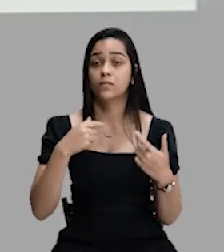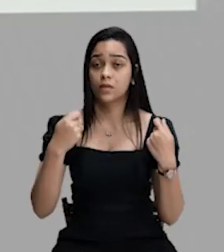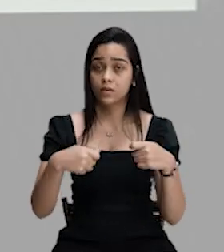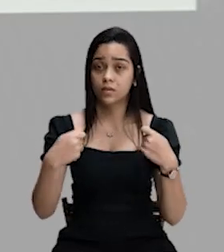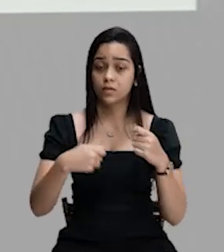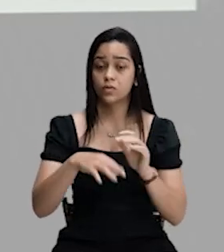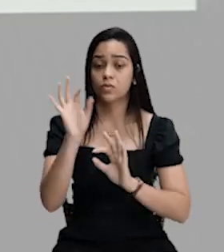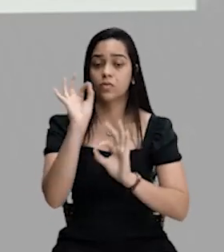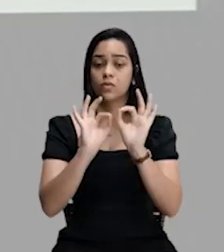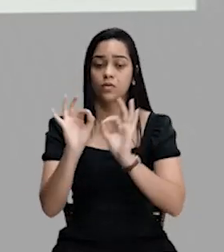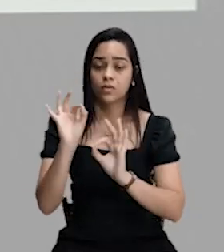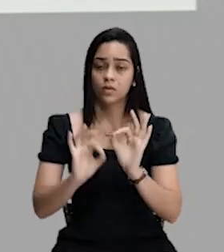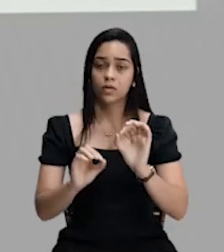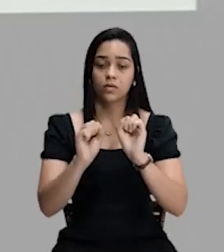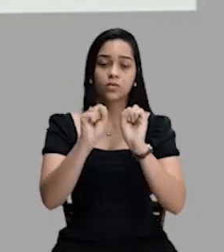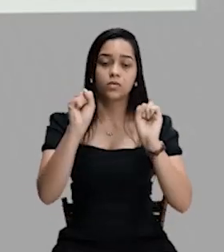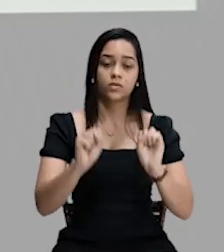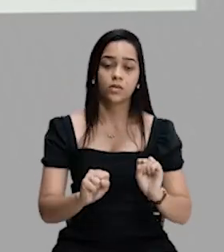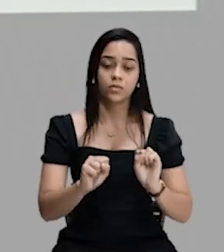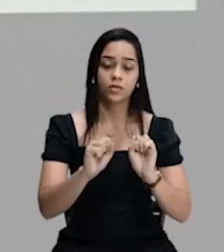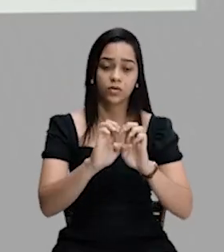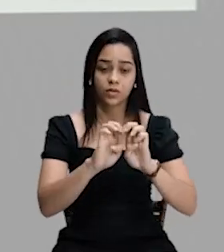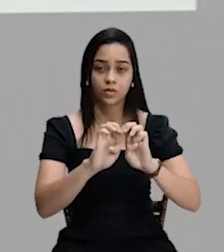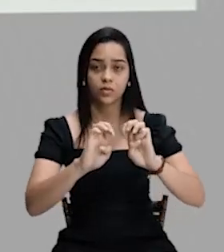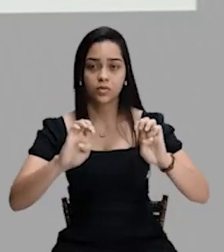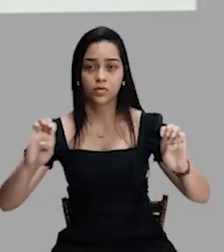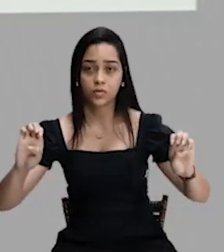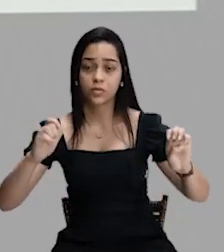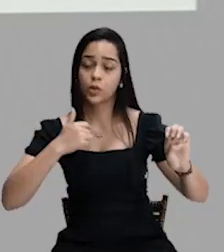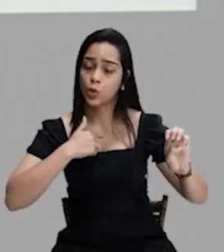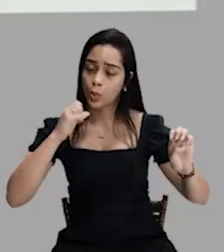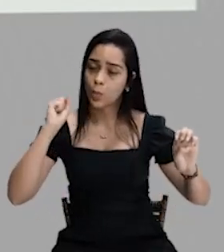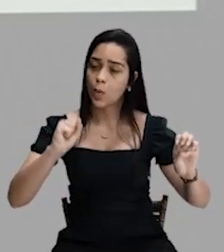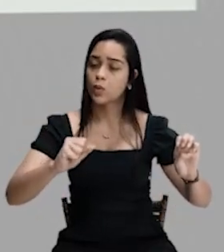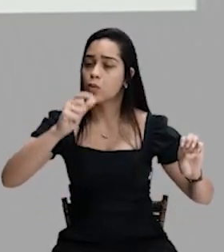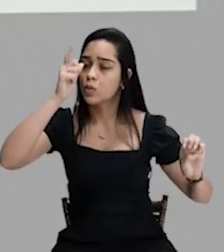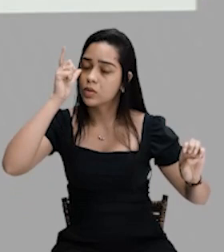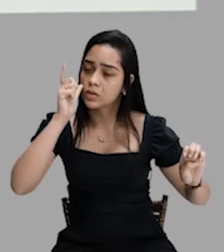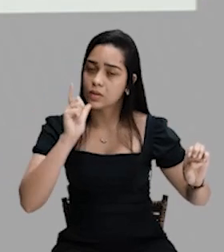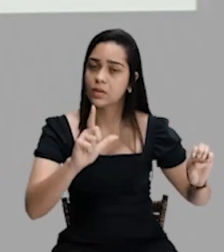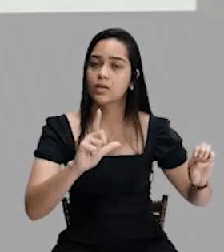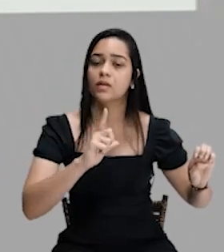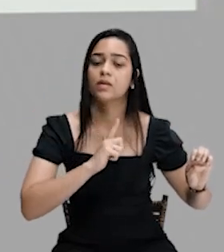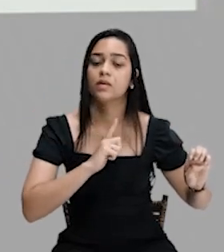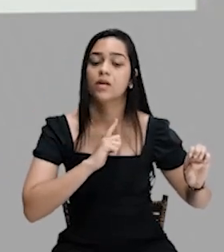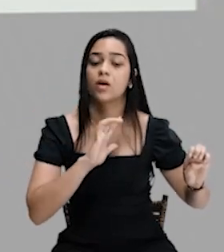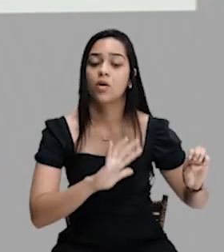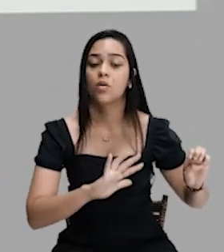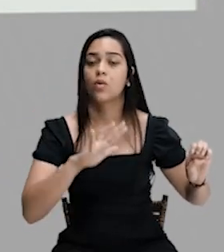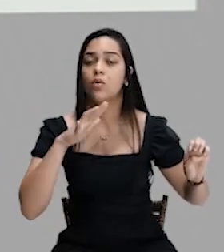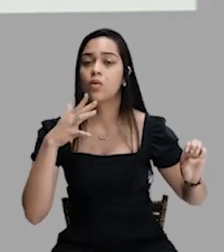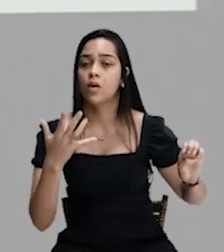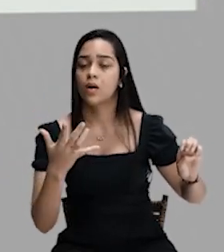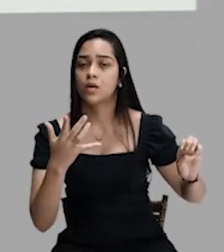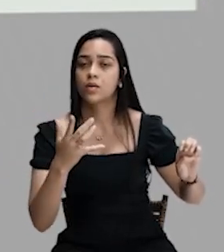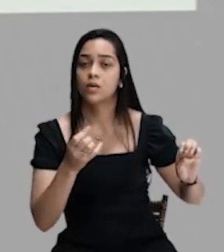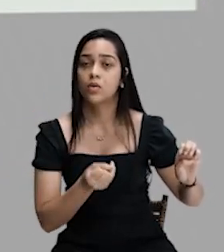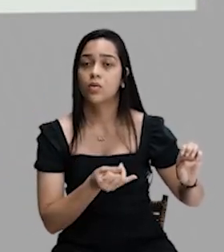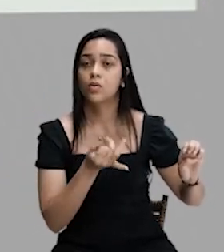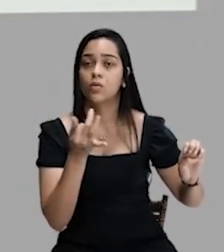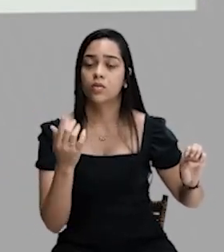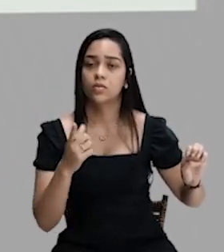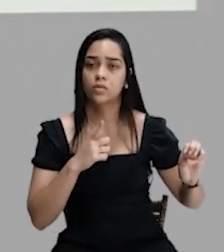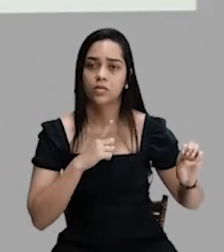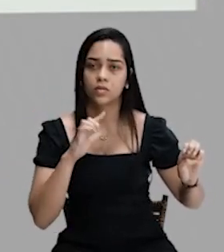aí montar um sistema de equações para que eu possa encontrar aí Quais são quais são quantas